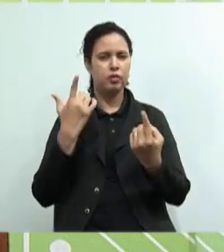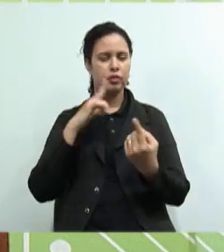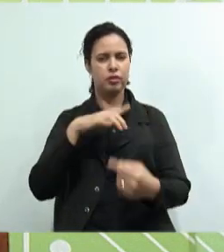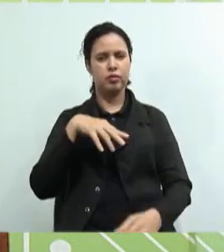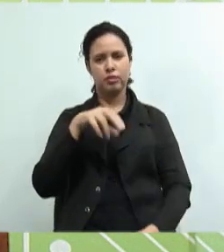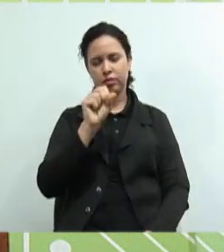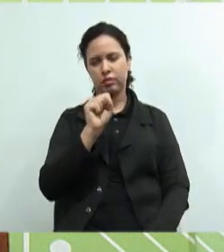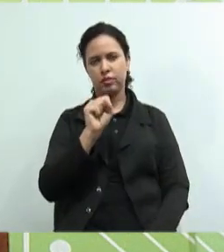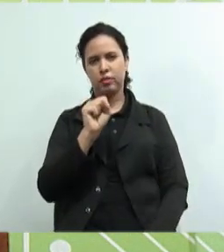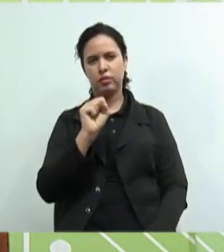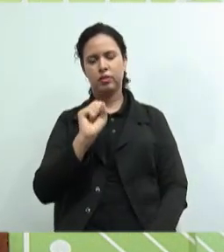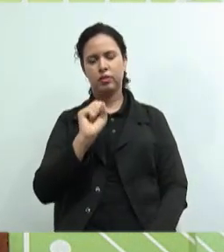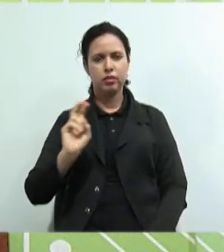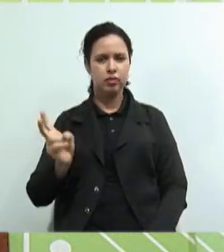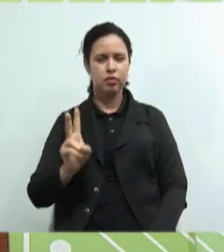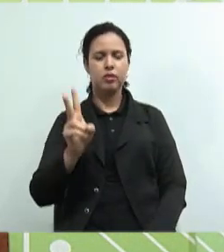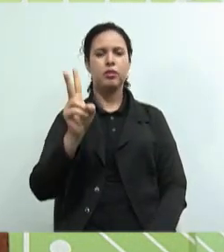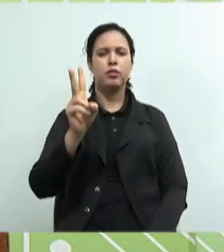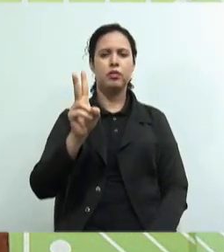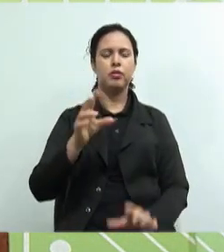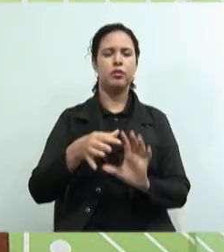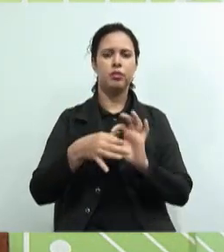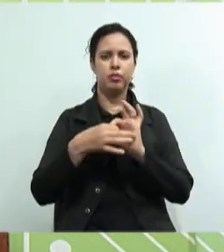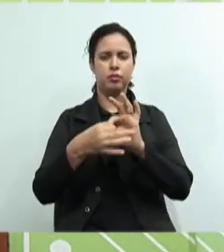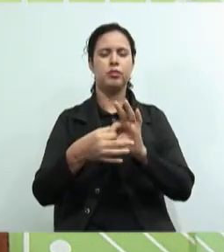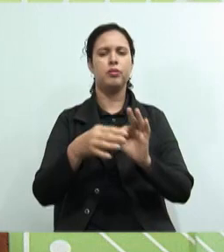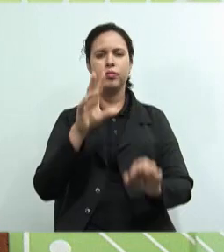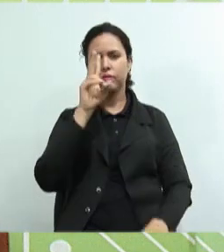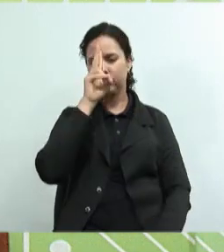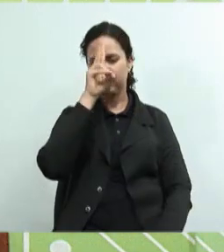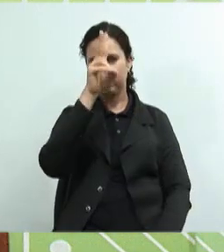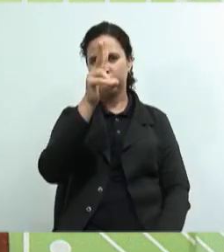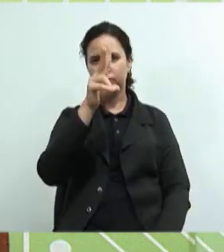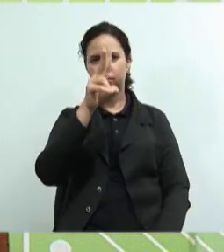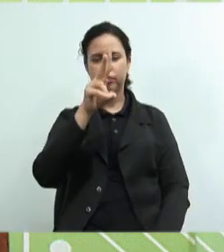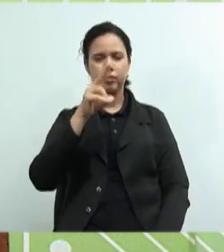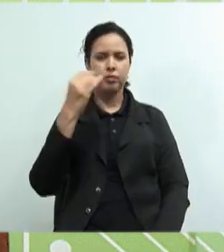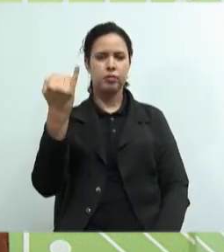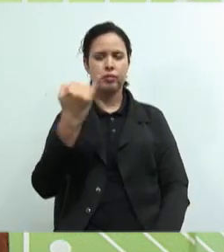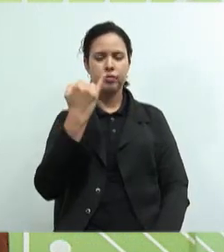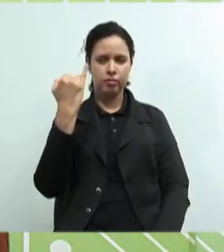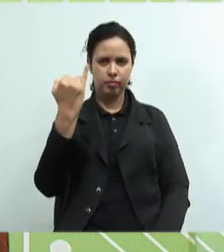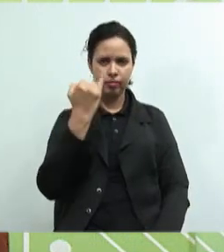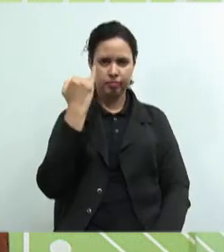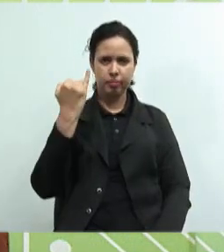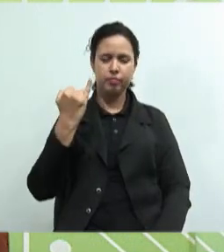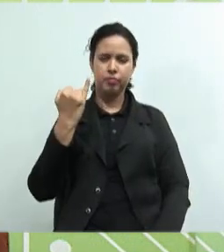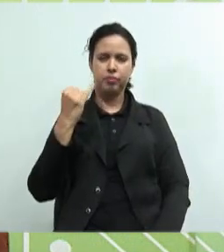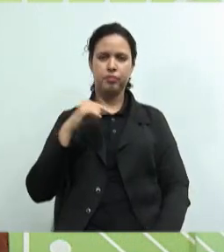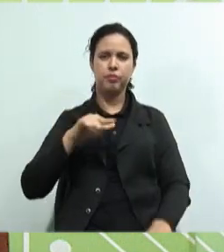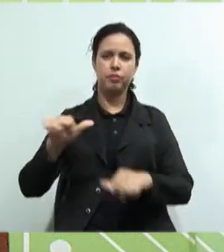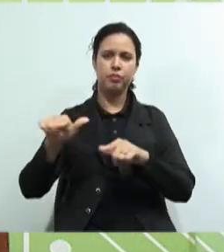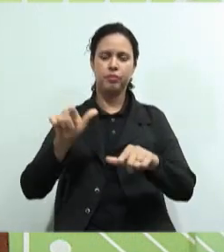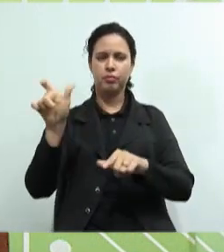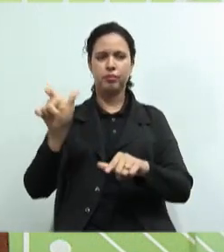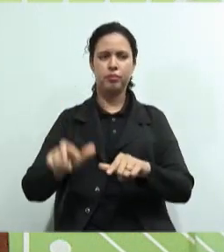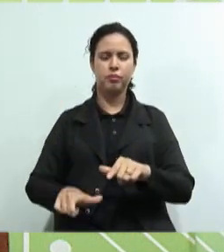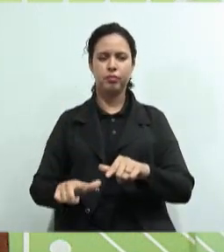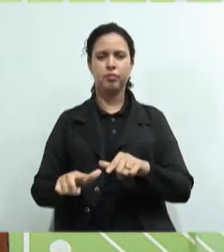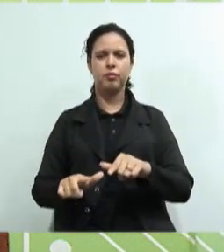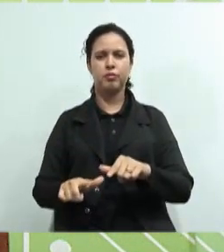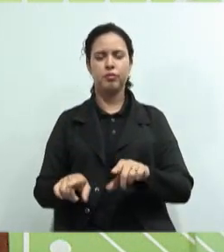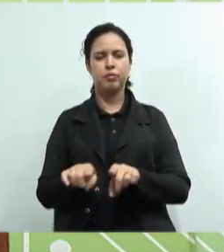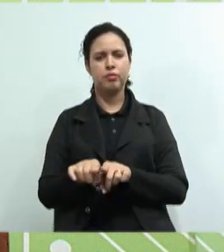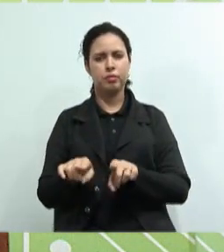a gente consegue valorizar e fortalecer esse comércio que às vezes é tão importante para os produtores ali nessa relação e